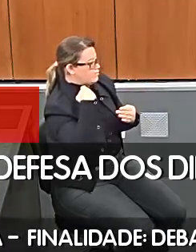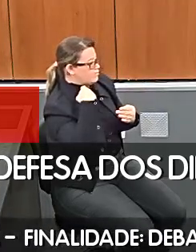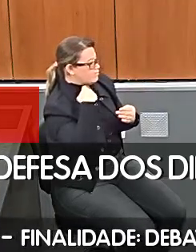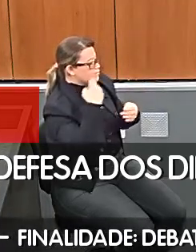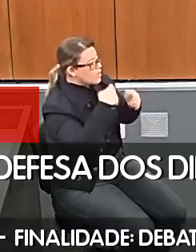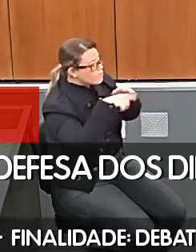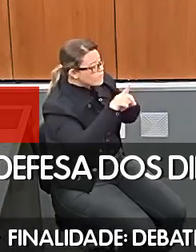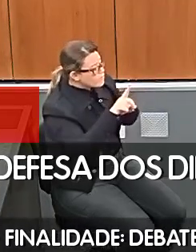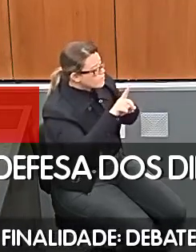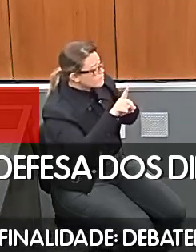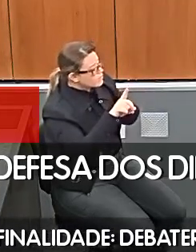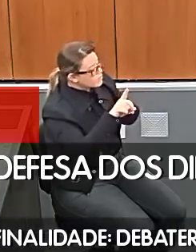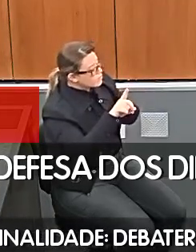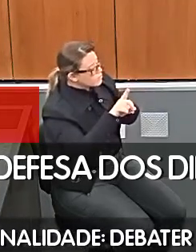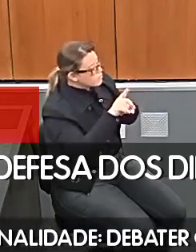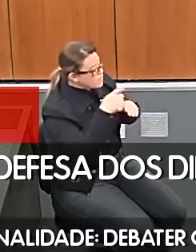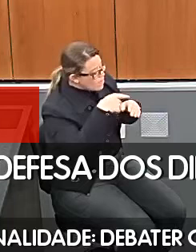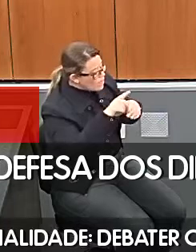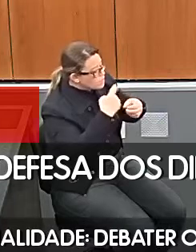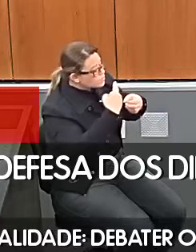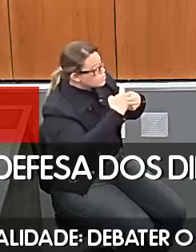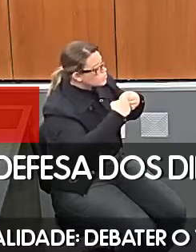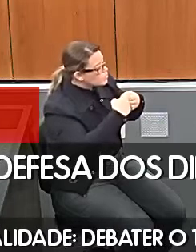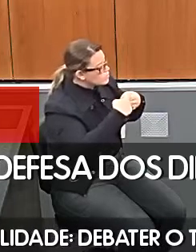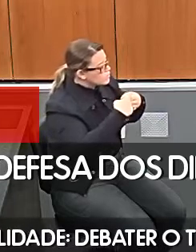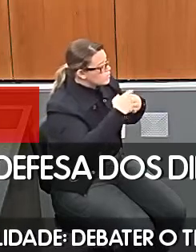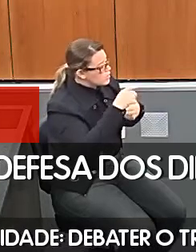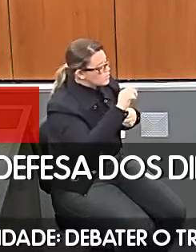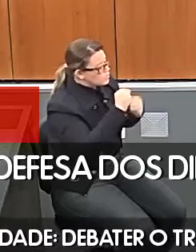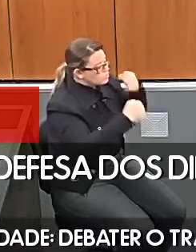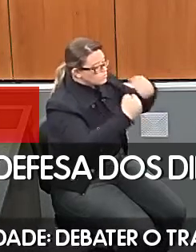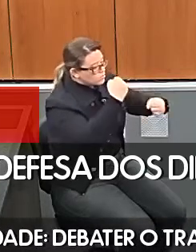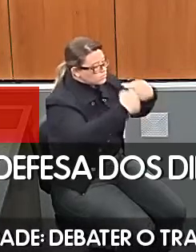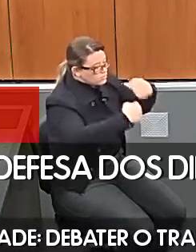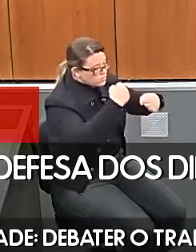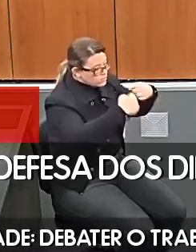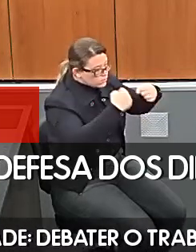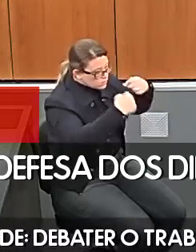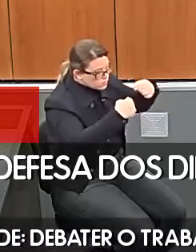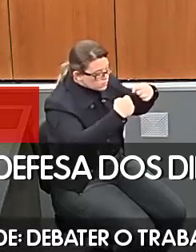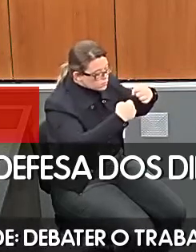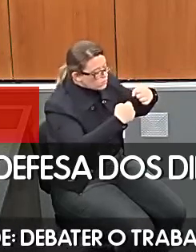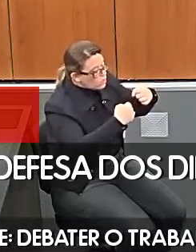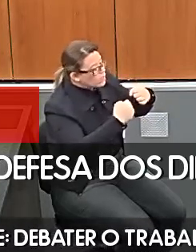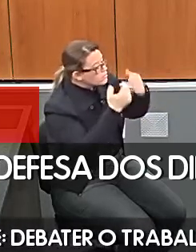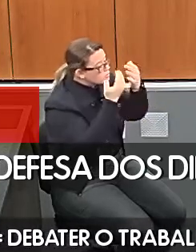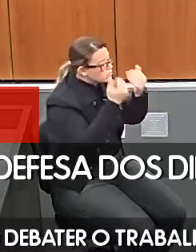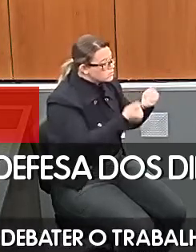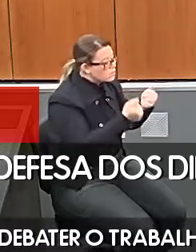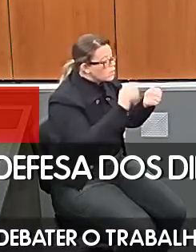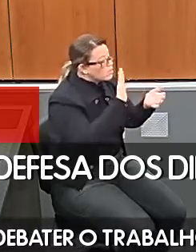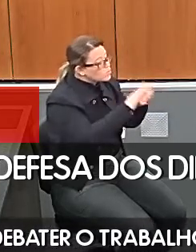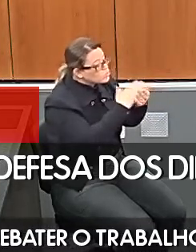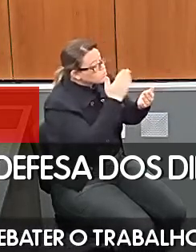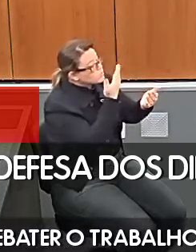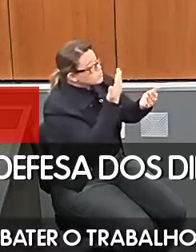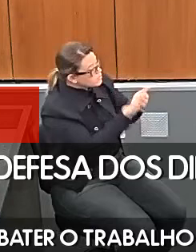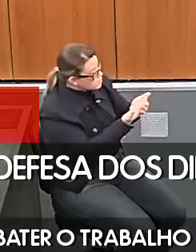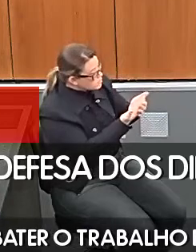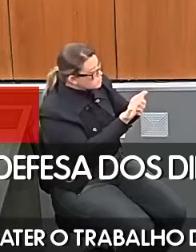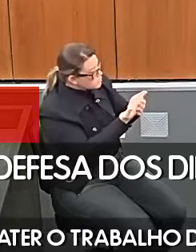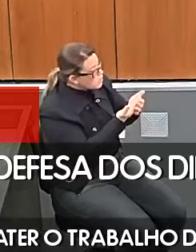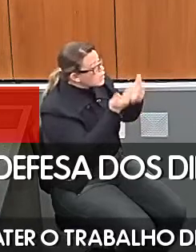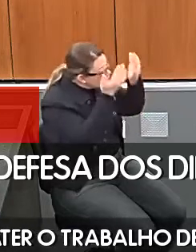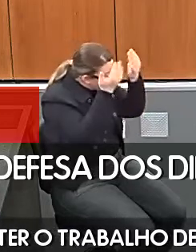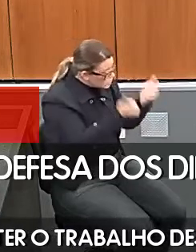no Detran e procurar, porque já existe essa autorização do intérprete de Libra